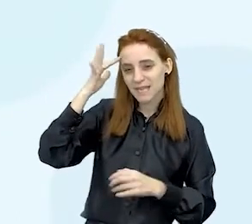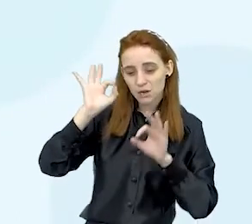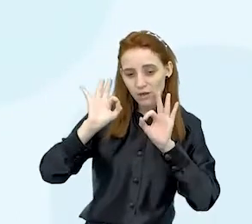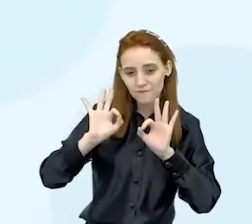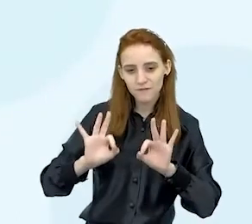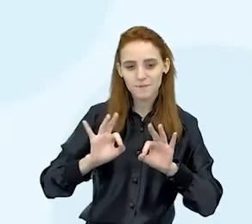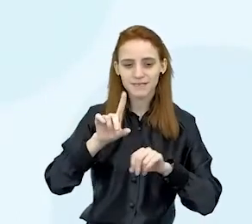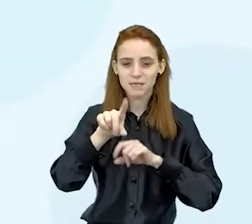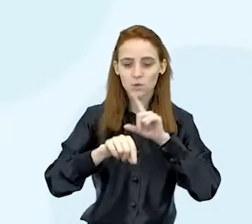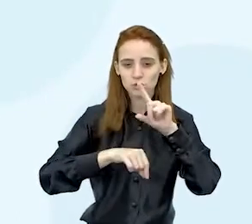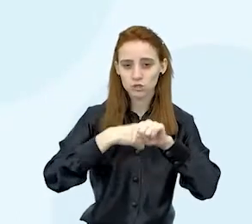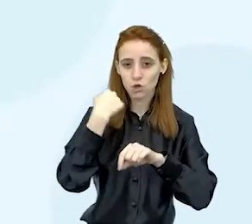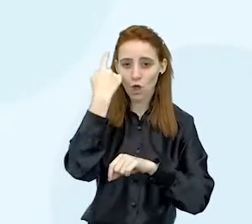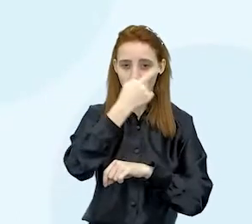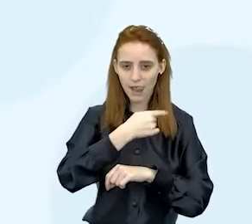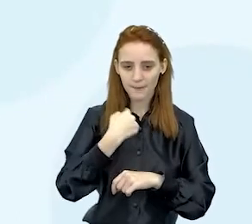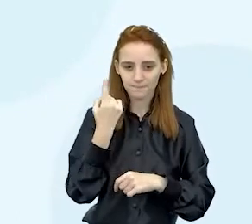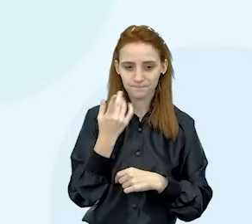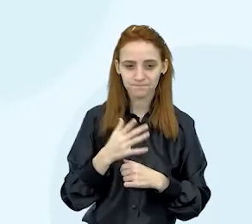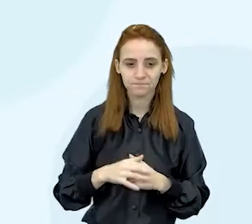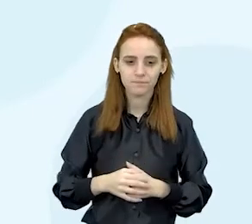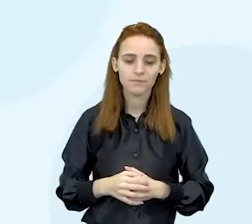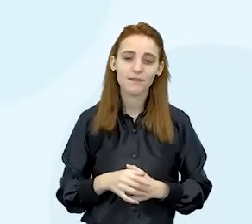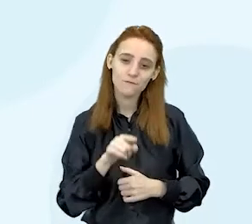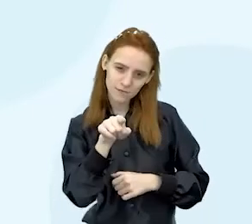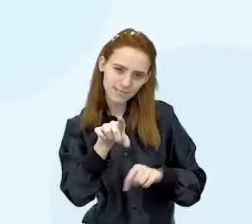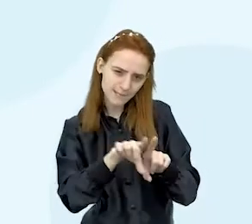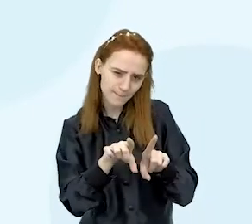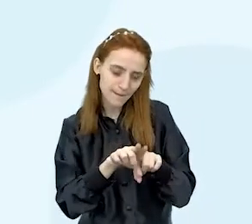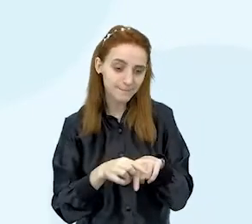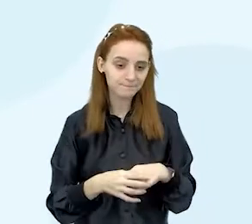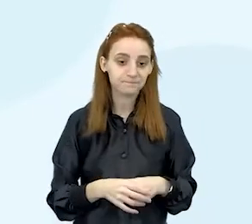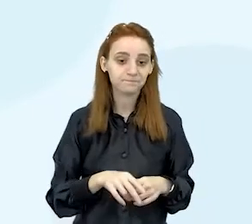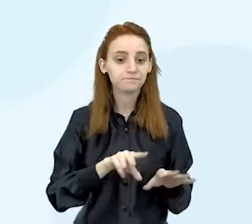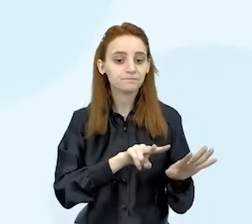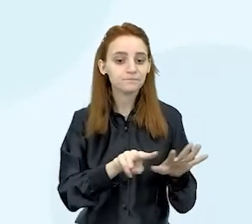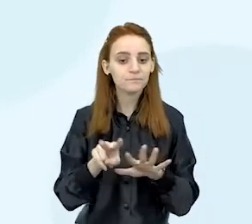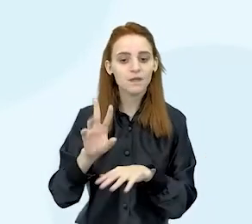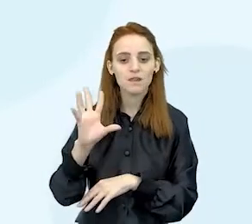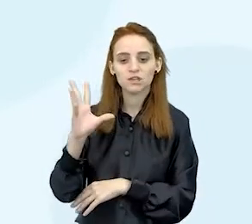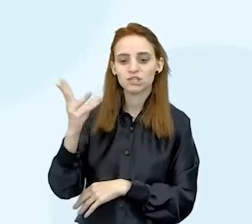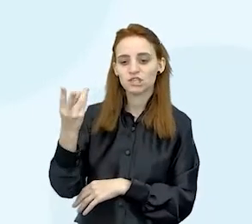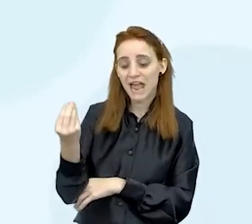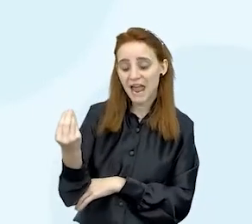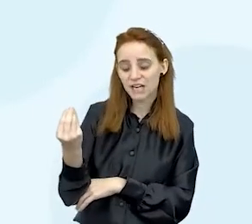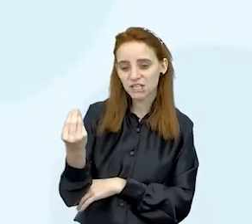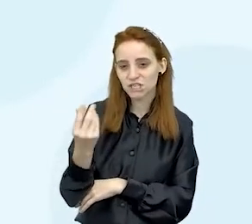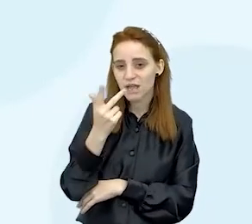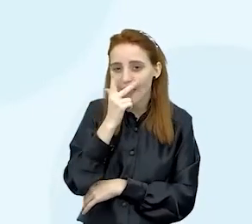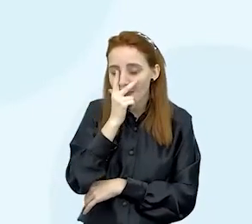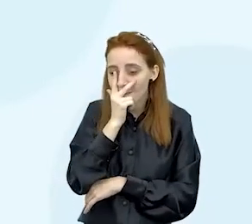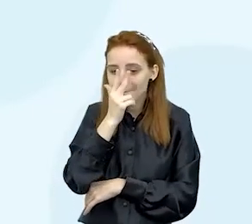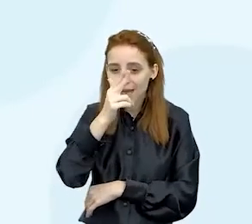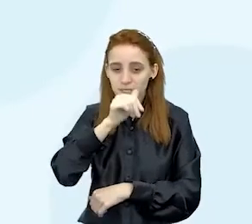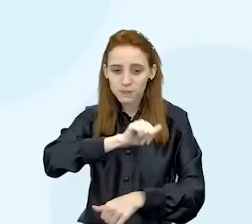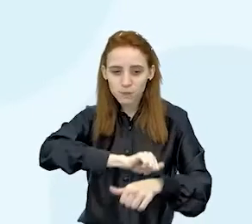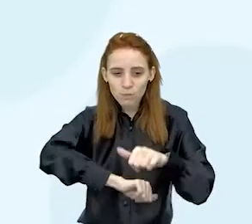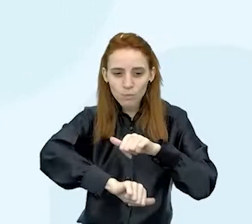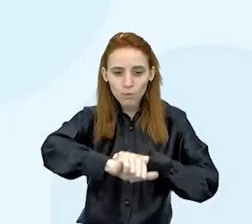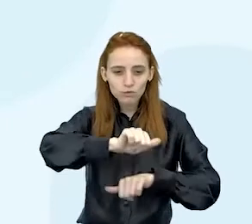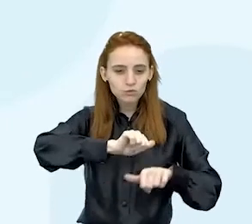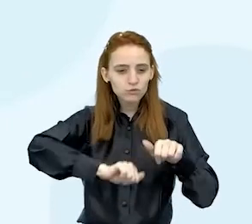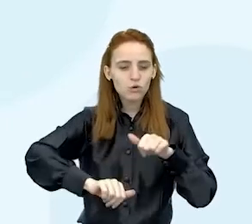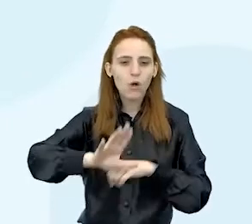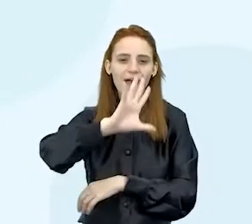escolhendo um emoji. Você em casa também, tá? Na escola também. A Semana de Arte Moderna revolucionou completamente as